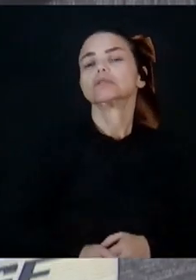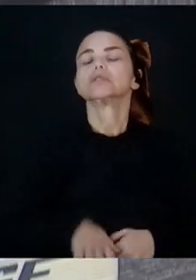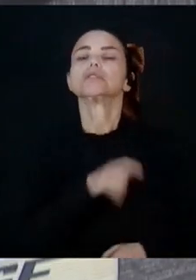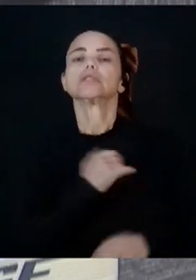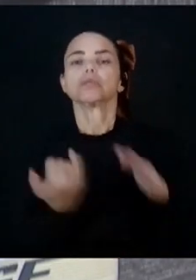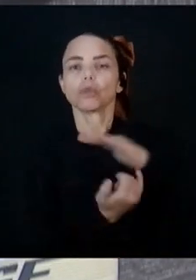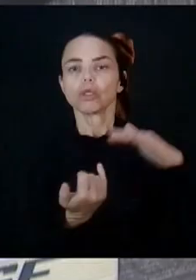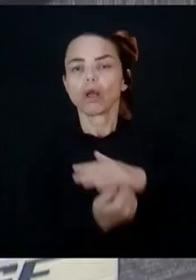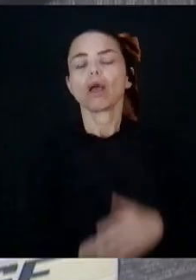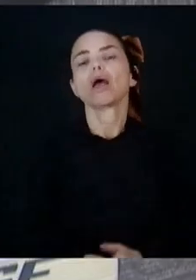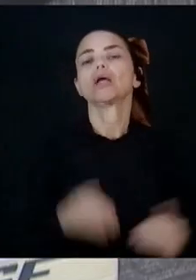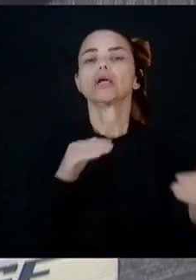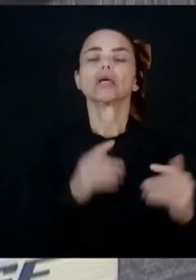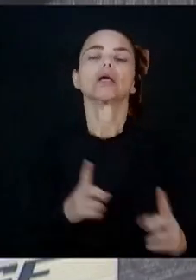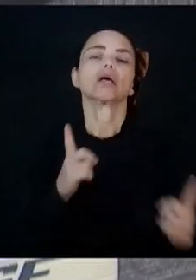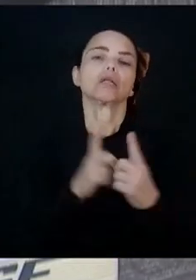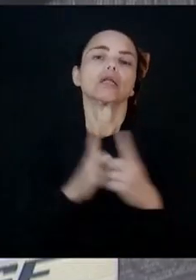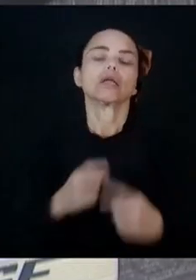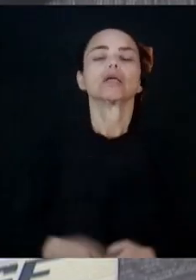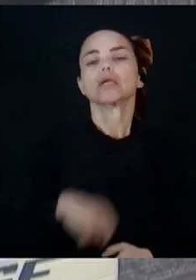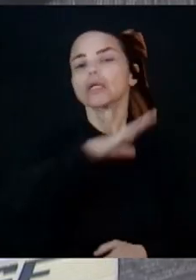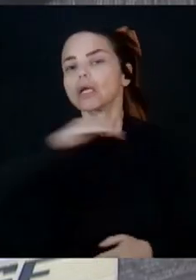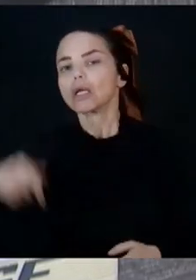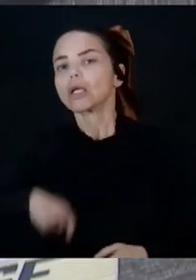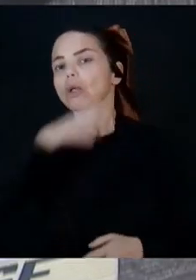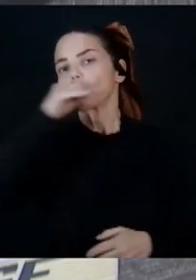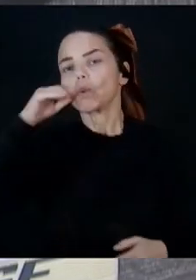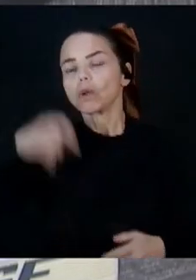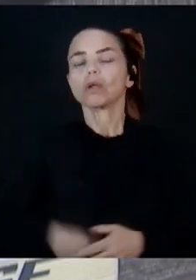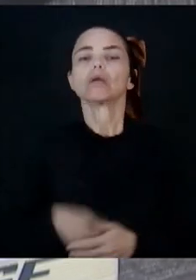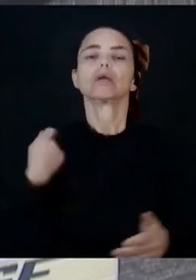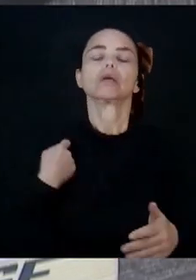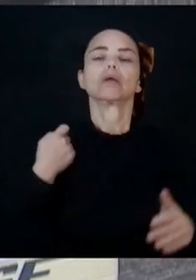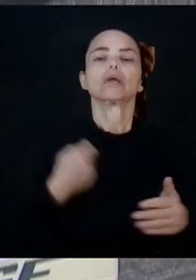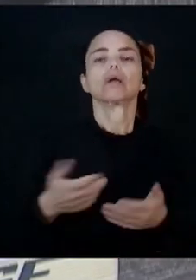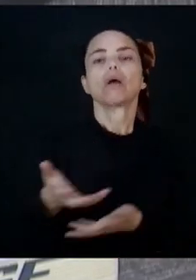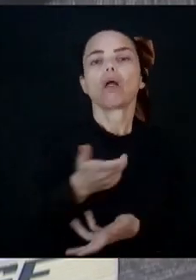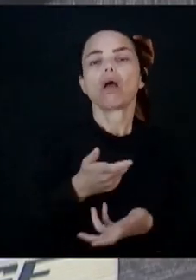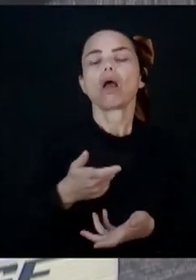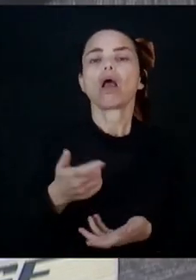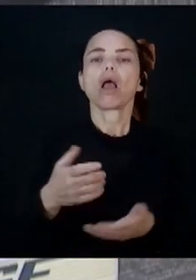Então, esse dinheiro arrecadado pelas